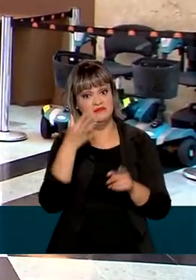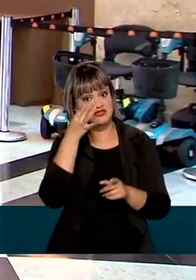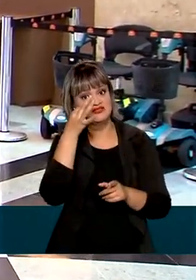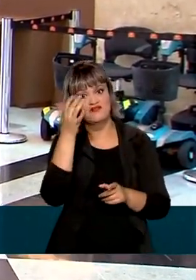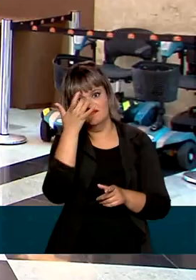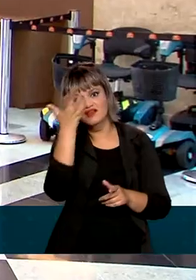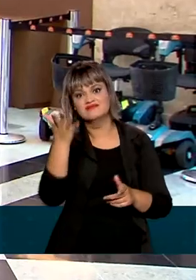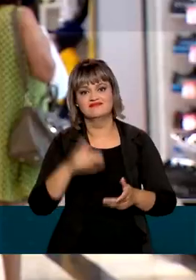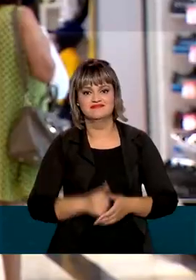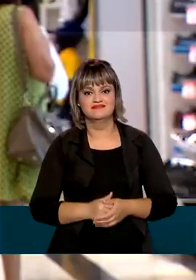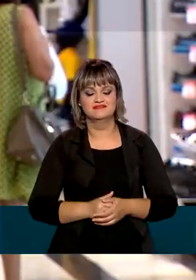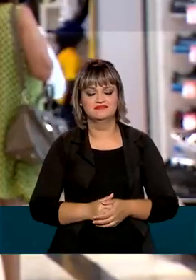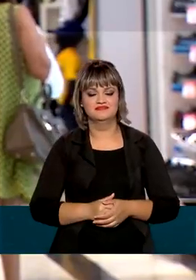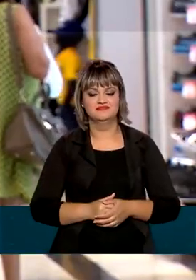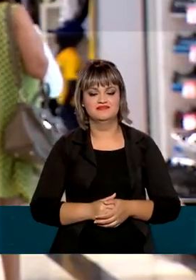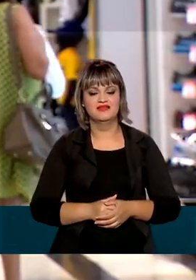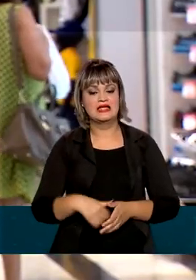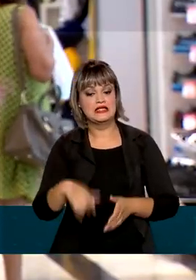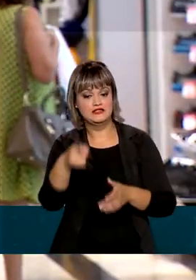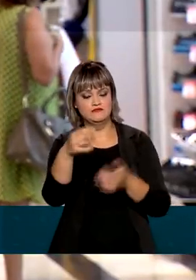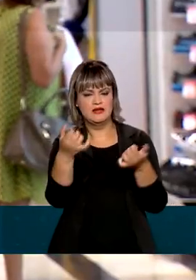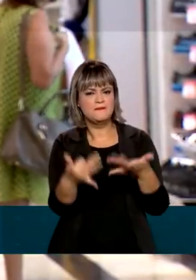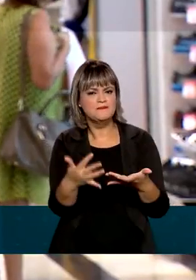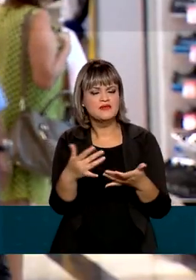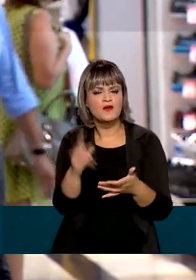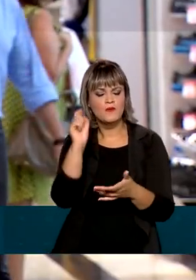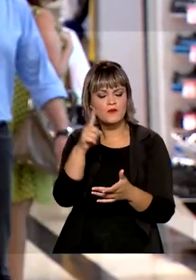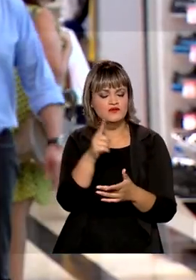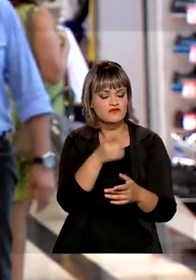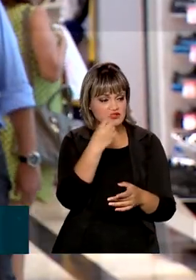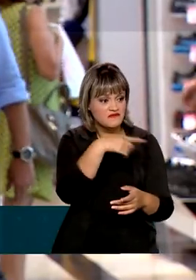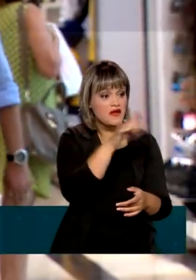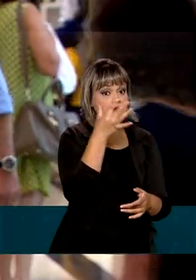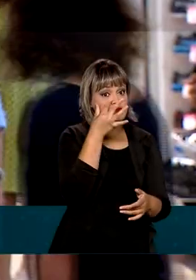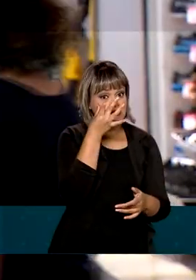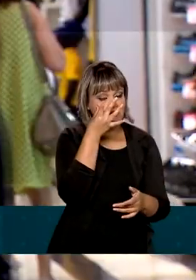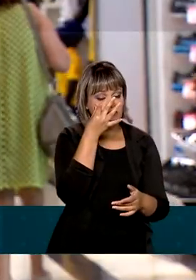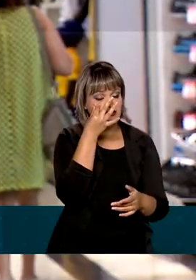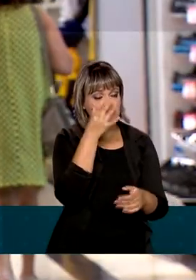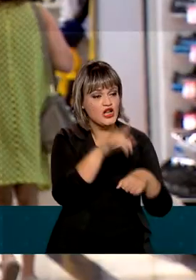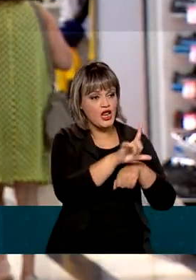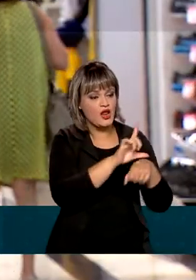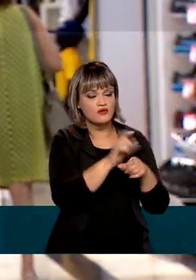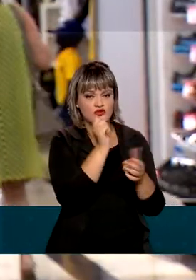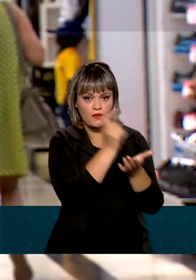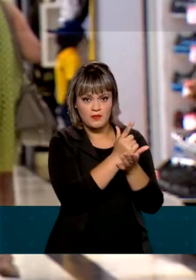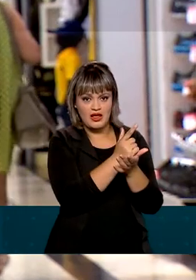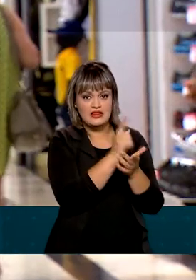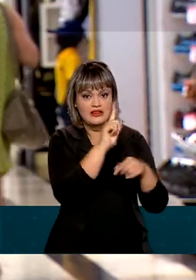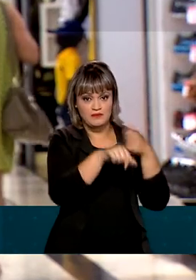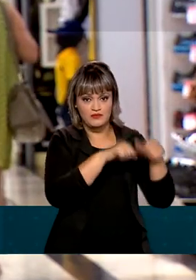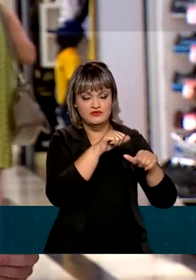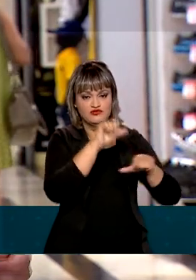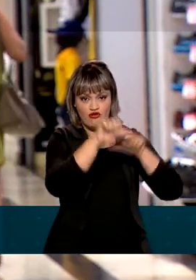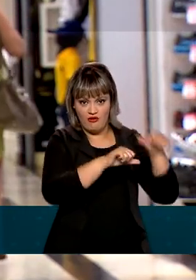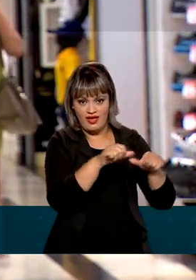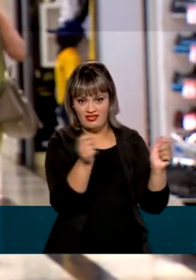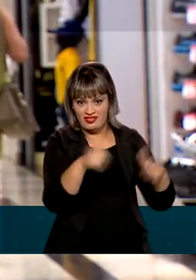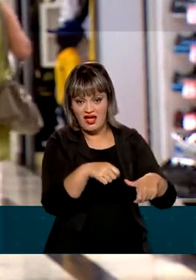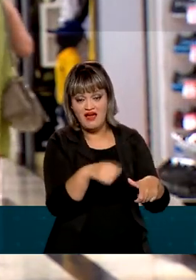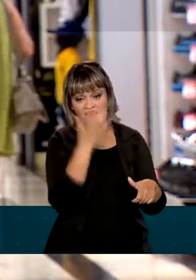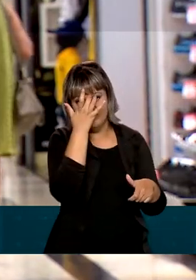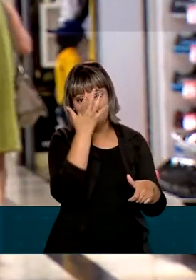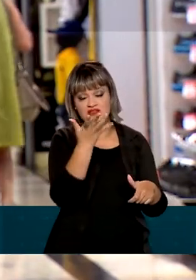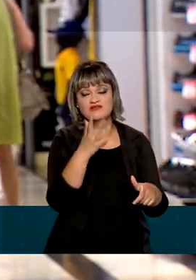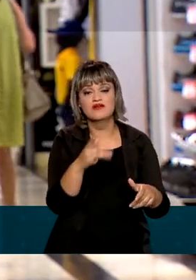presencial e mais fácil de fazer a troca quando a troca pode ser feita Frente a Frente indo diretamente a loja tudo fica mais fácil